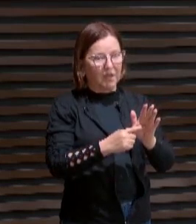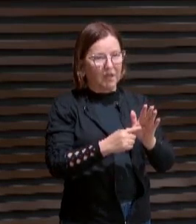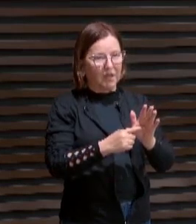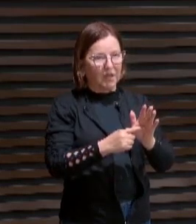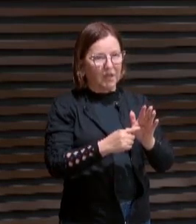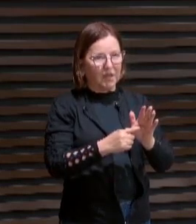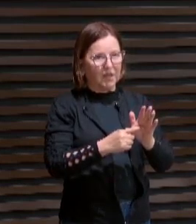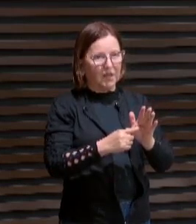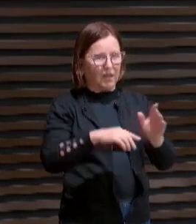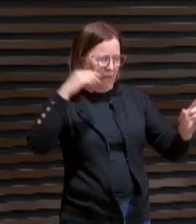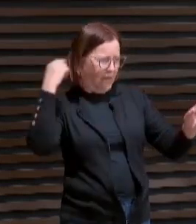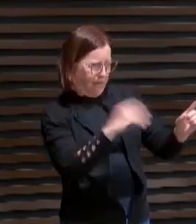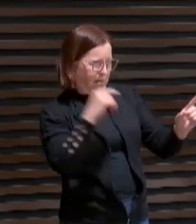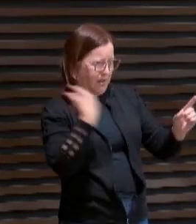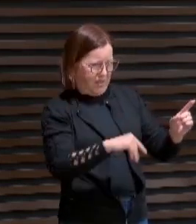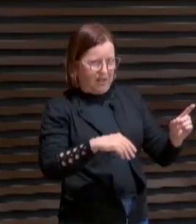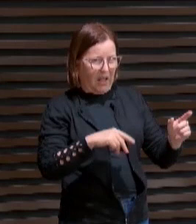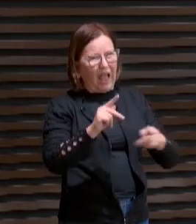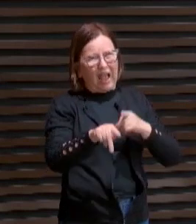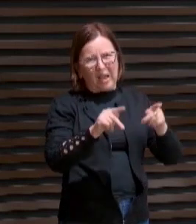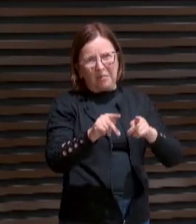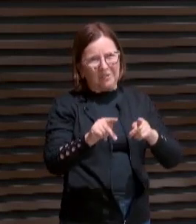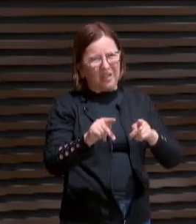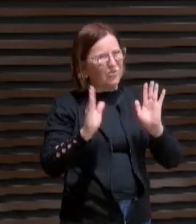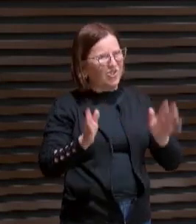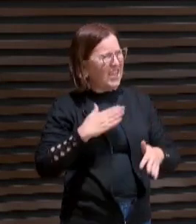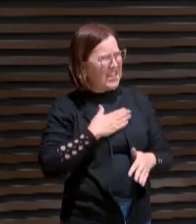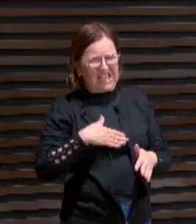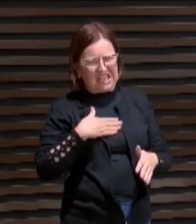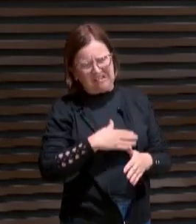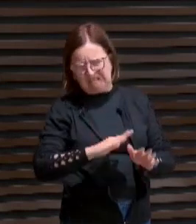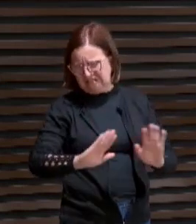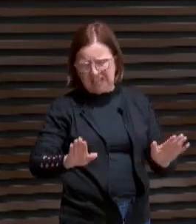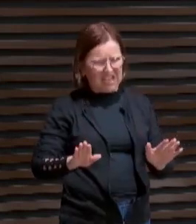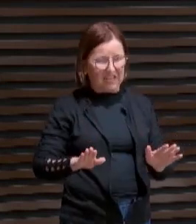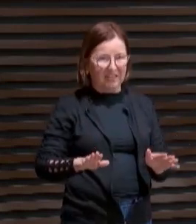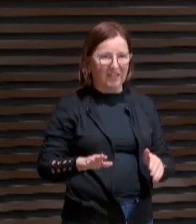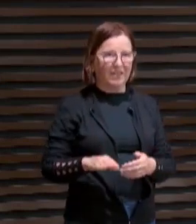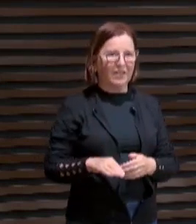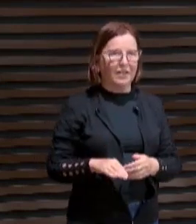chega, não precisa mais. Ele já recebeu uma